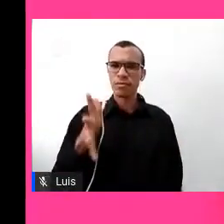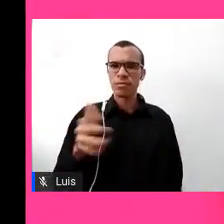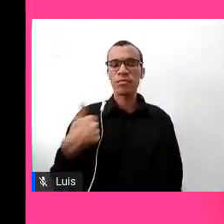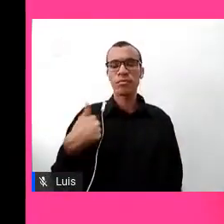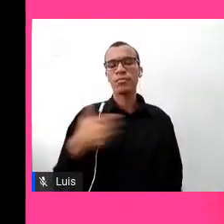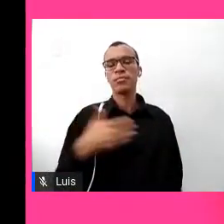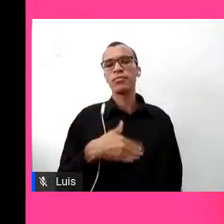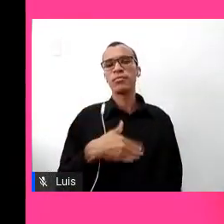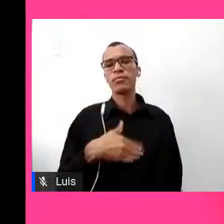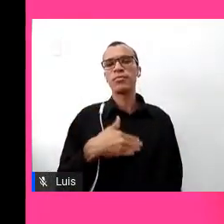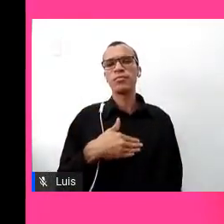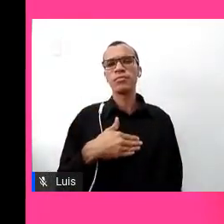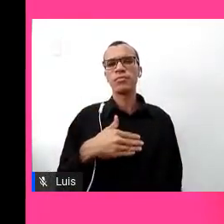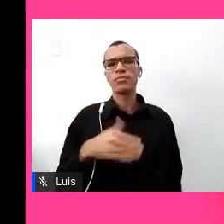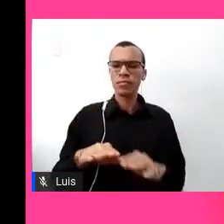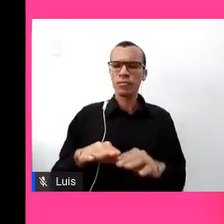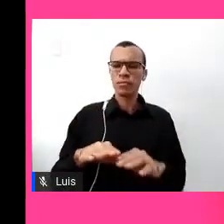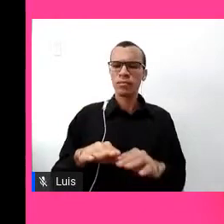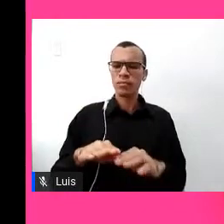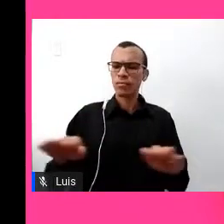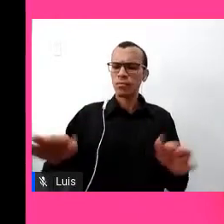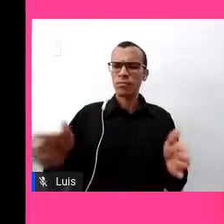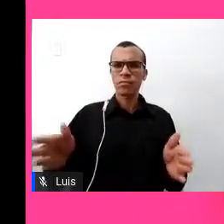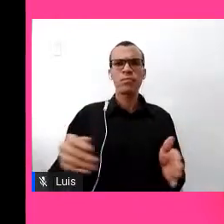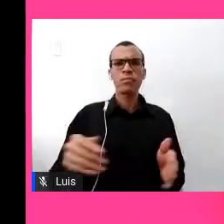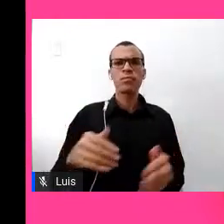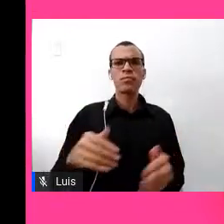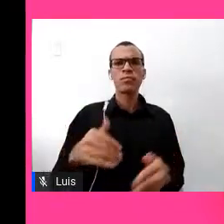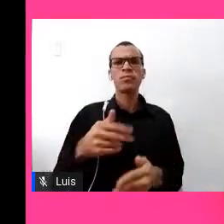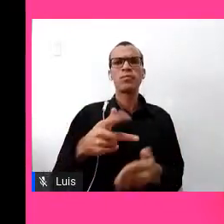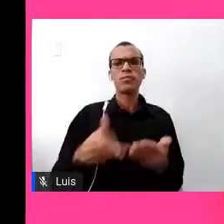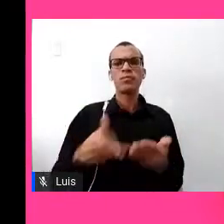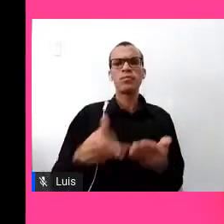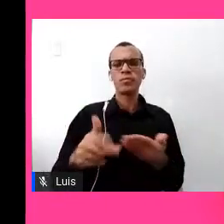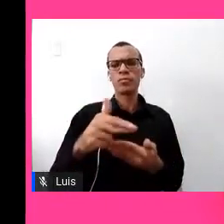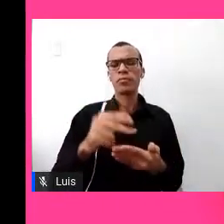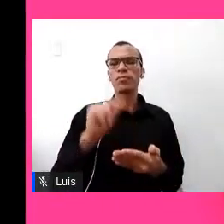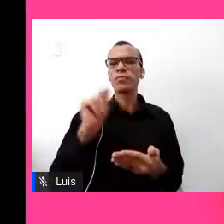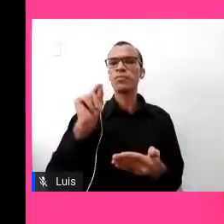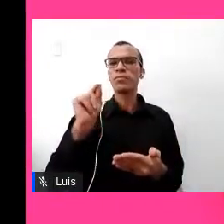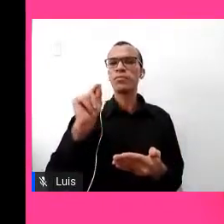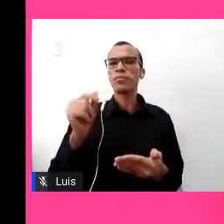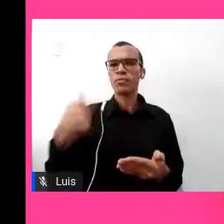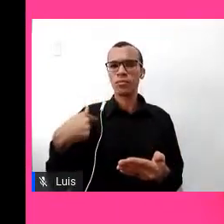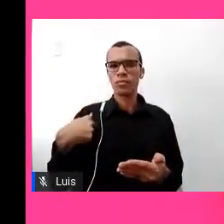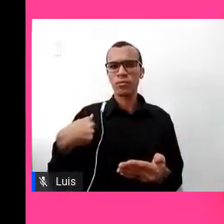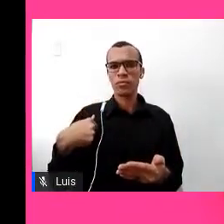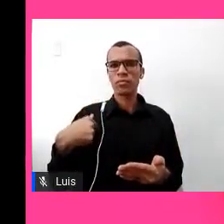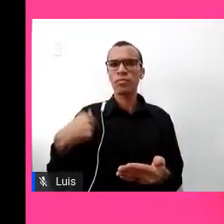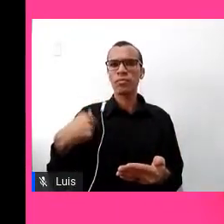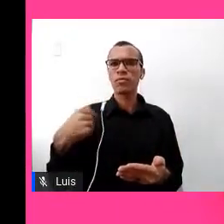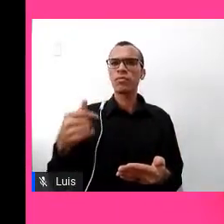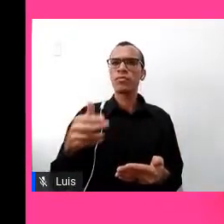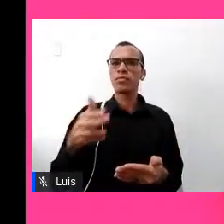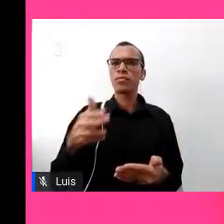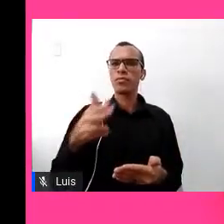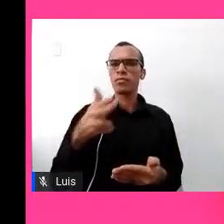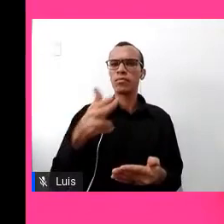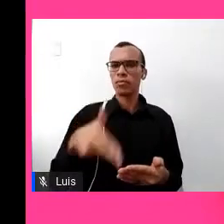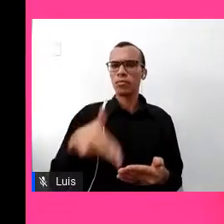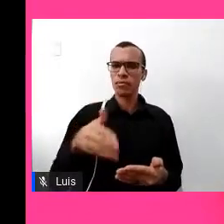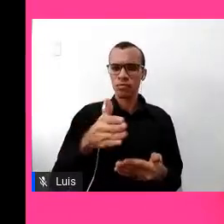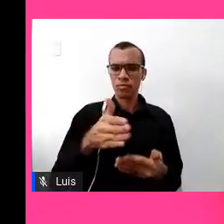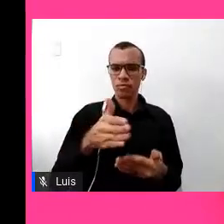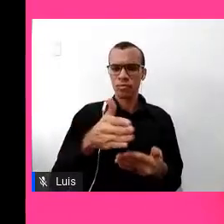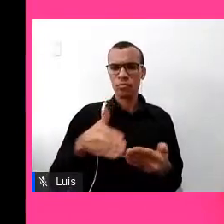é uma base de corte? A base de corte é algo que, se eu pegar o estilete e eu colocar a lâmina em pé, e eu fizer isso,